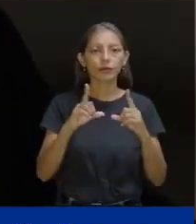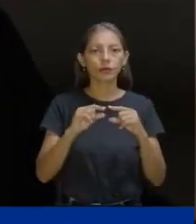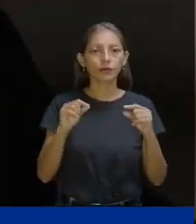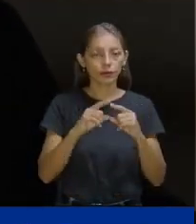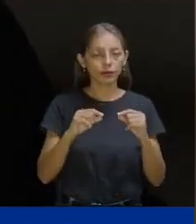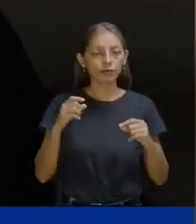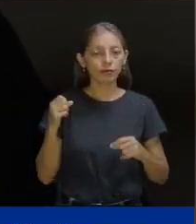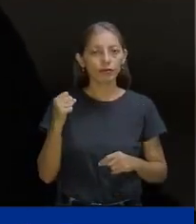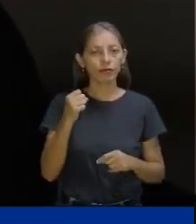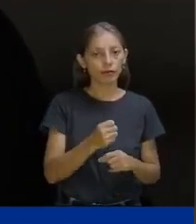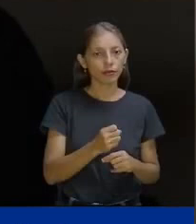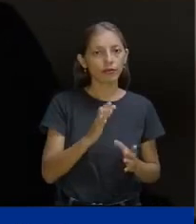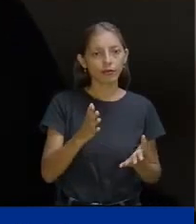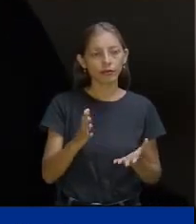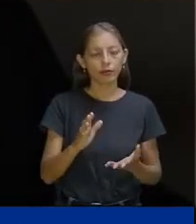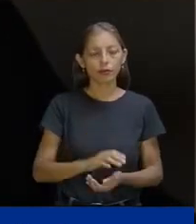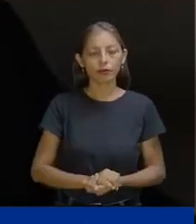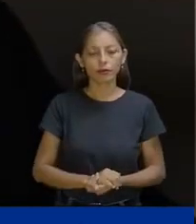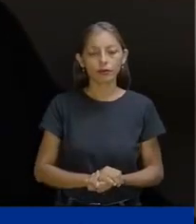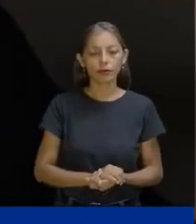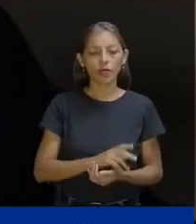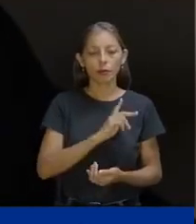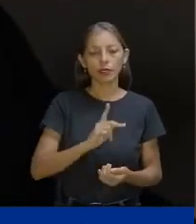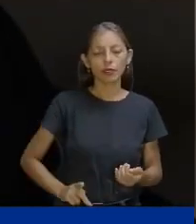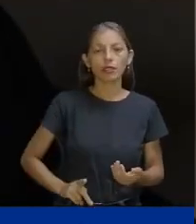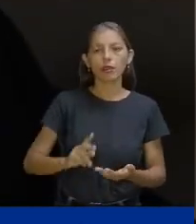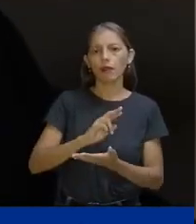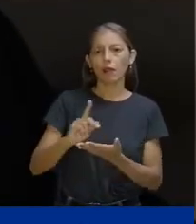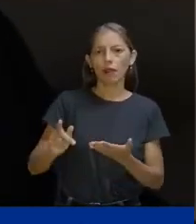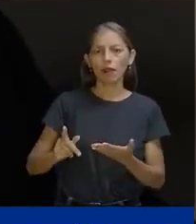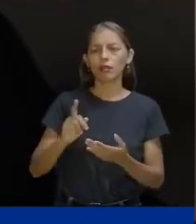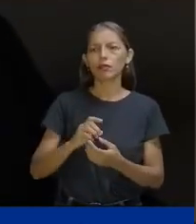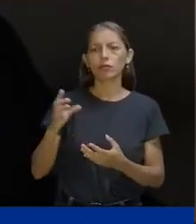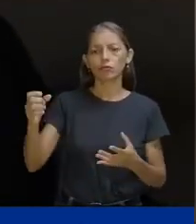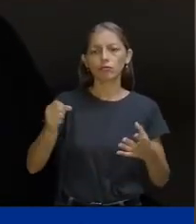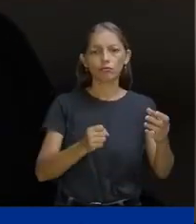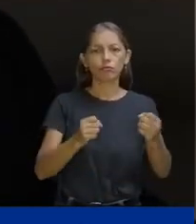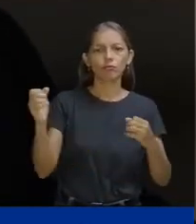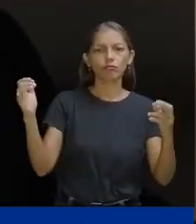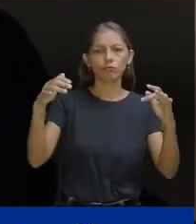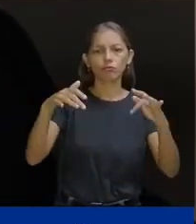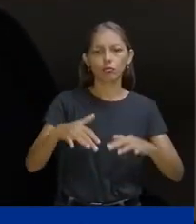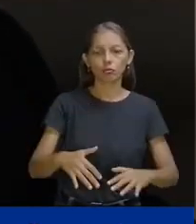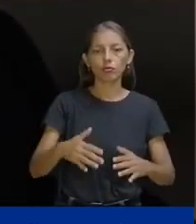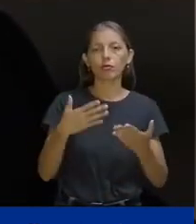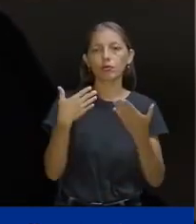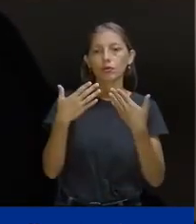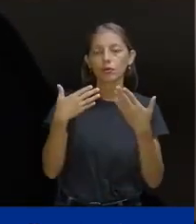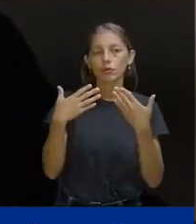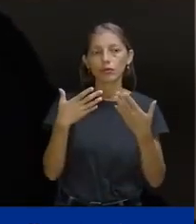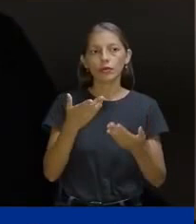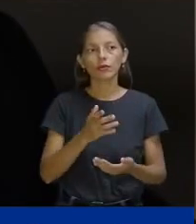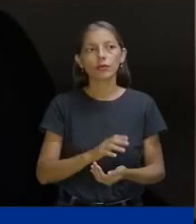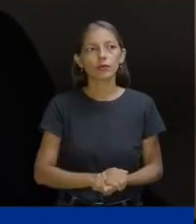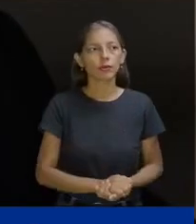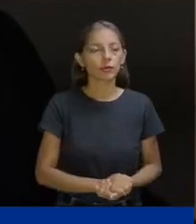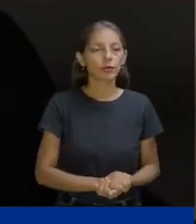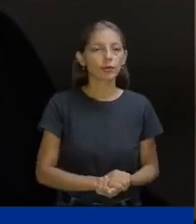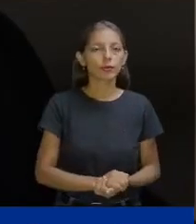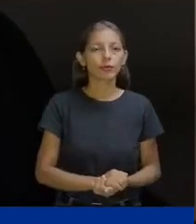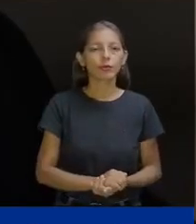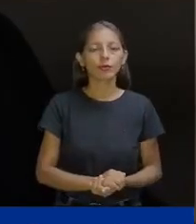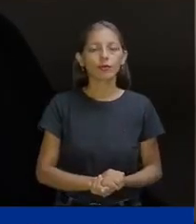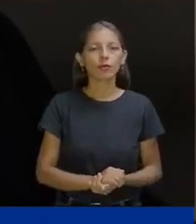Lúcia, que reuniu com todos os presidentes tribunais regionais eleitorais do Brasil para tratar de pautas como biometria,